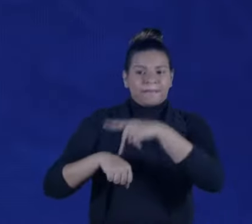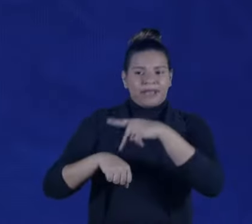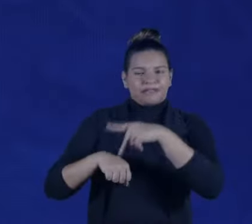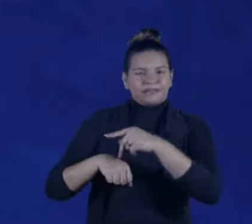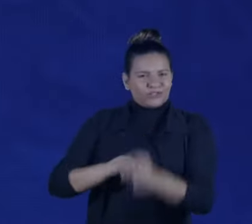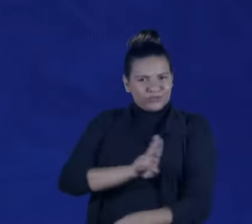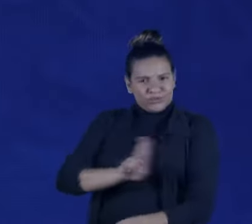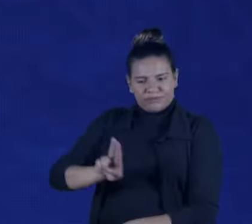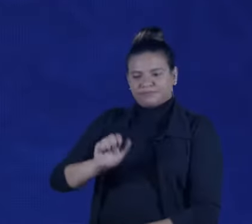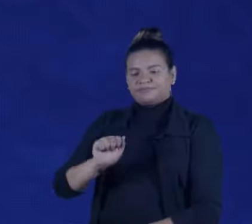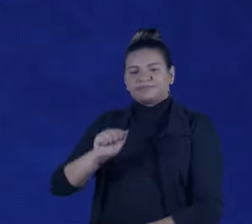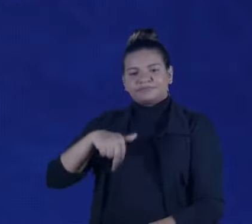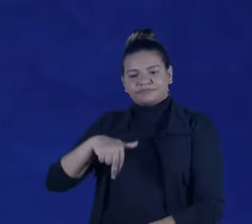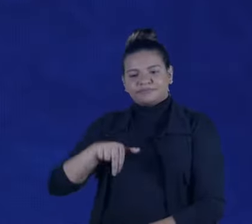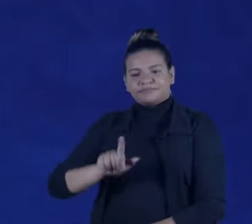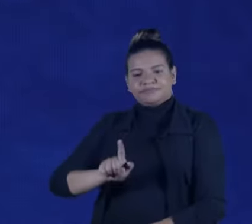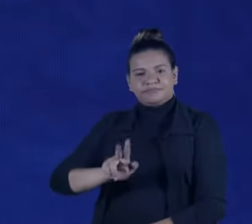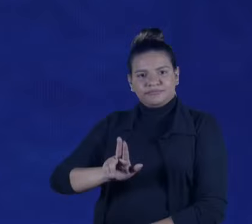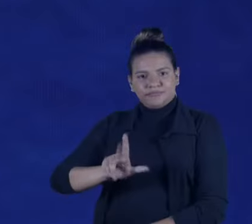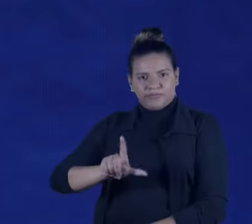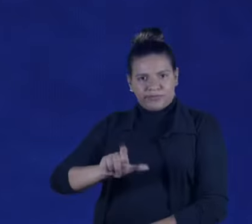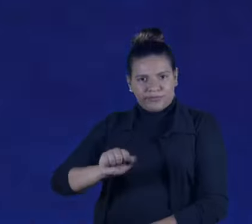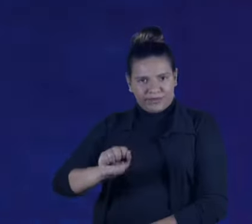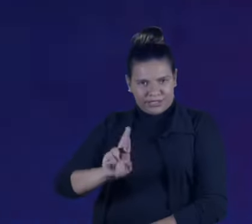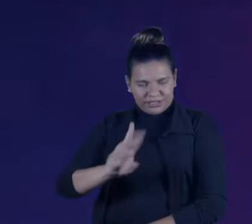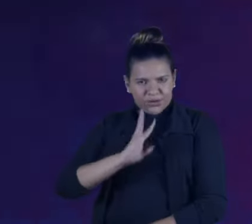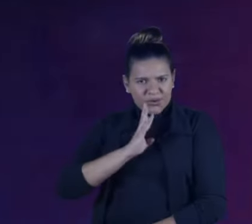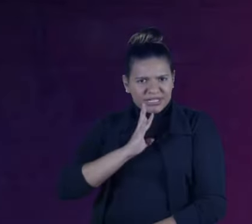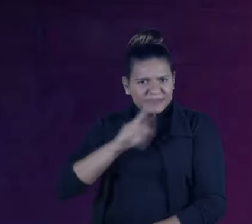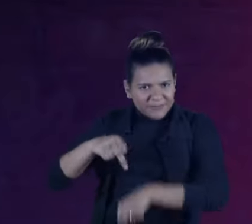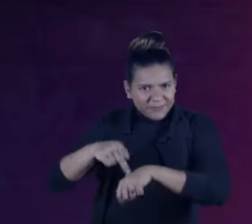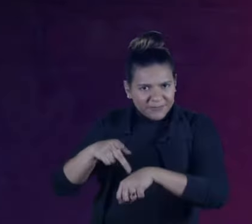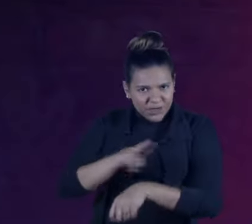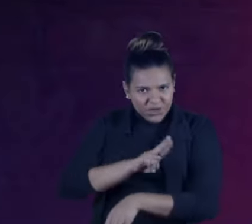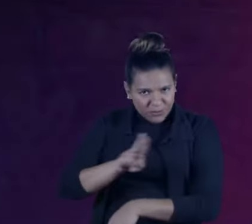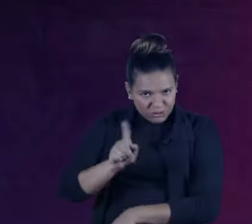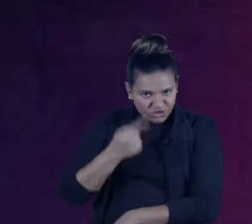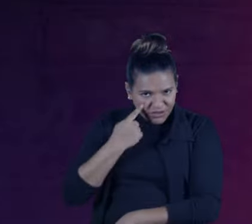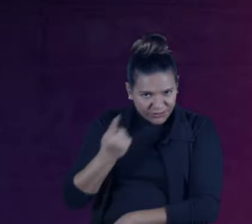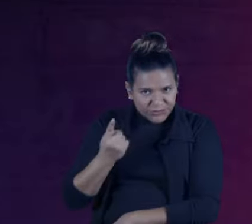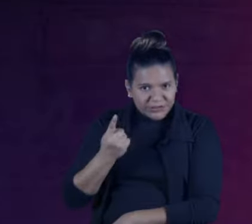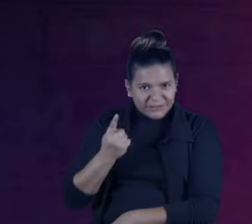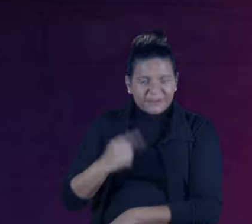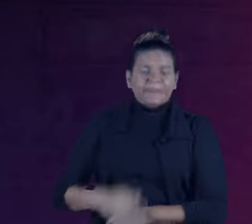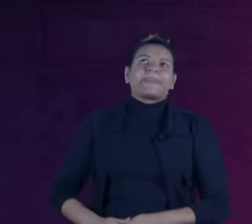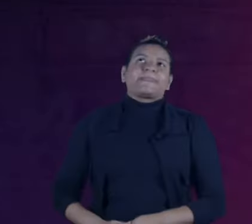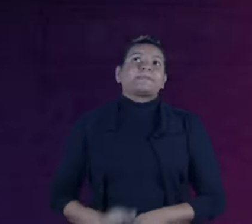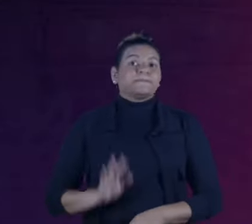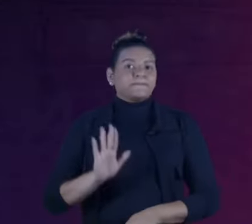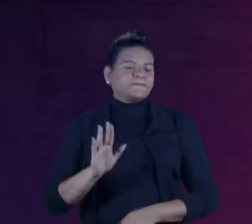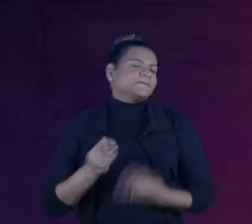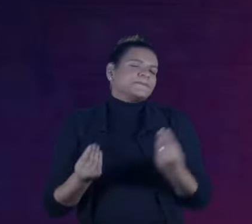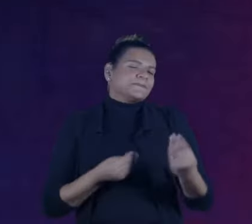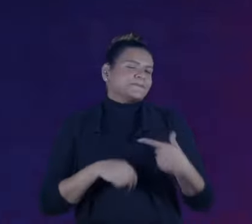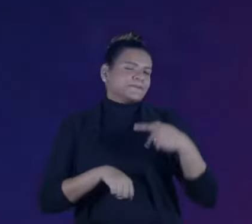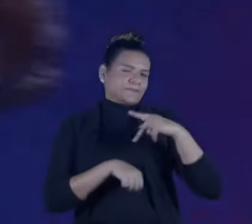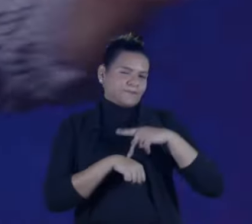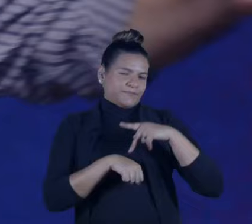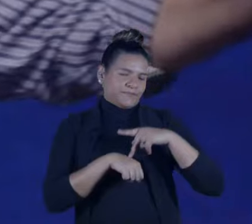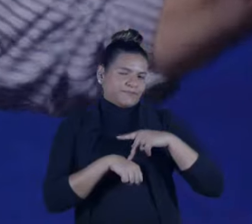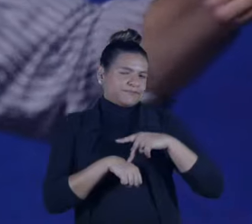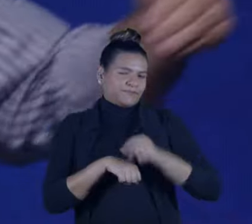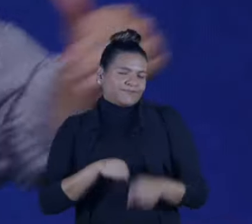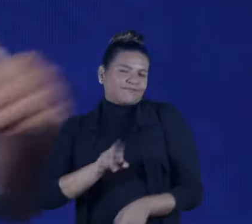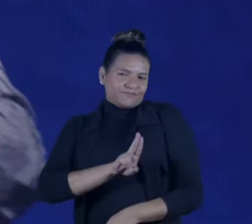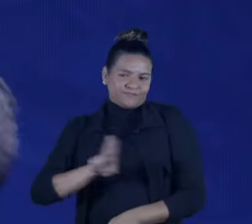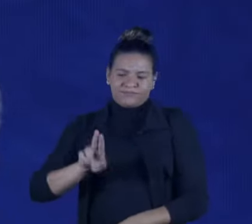teve a oportunidade de ver, pelo menos em fotos? Levanta a mão. Uma pedra angular, gente, era uma pedra que era